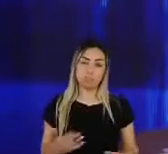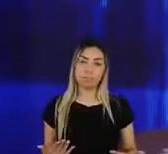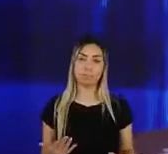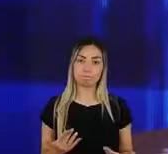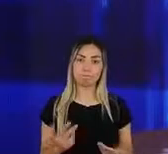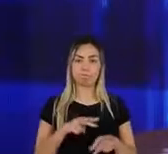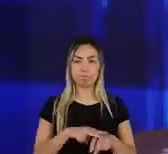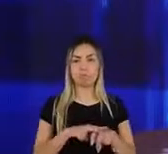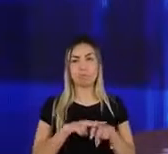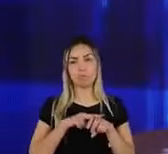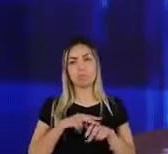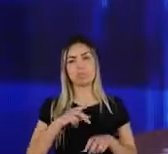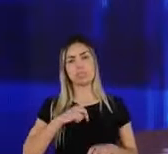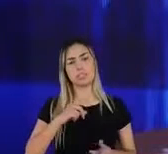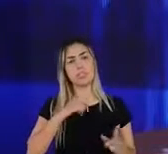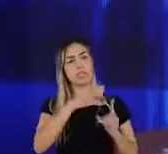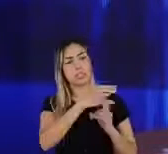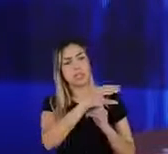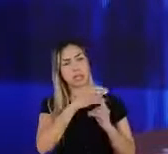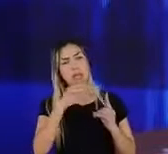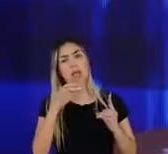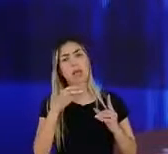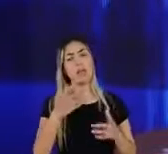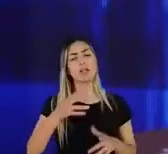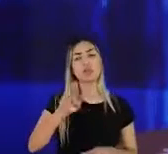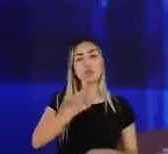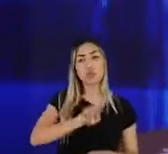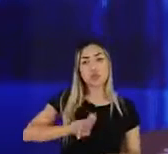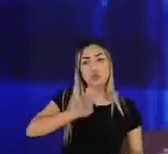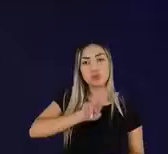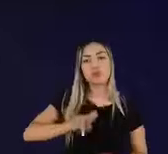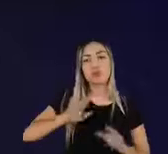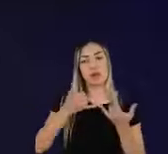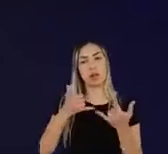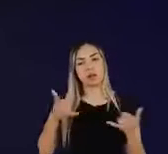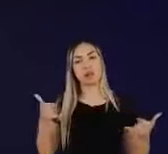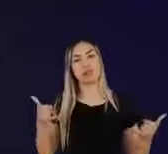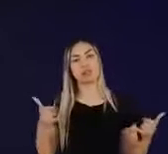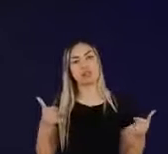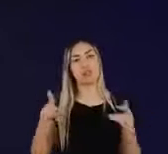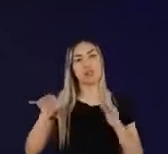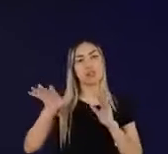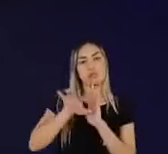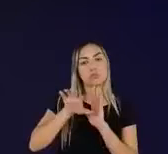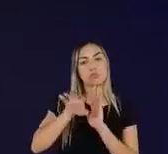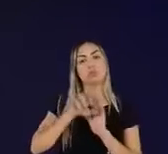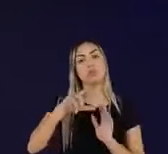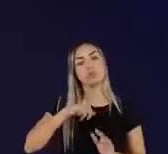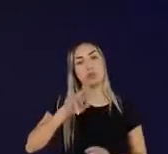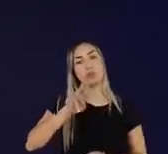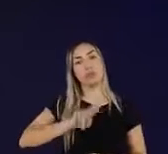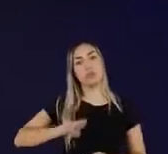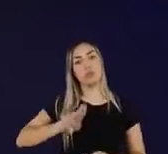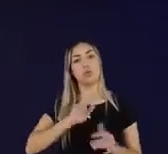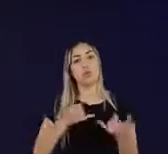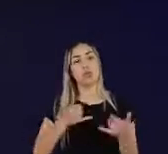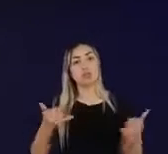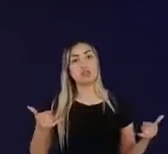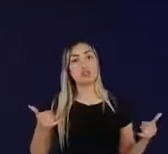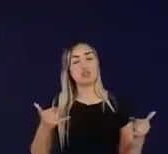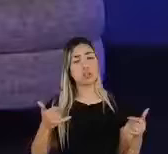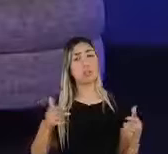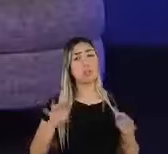tem clientes consumidores que fazem uso da energia elétrica que tem a experiência do uso da energia elétrica de forma